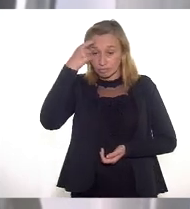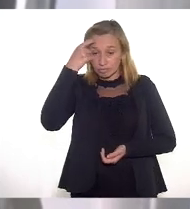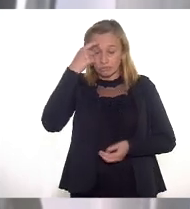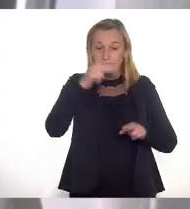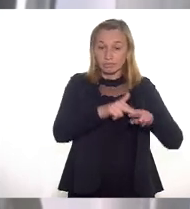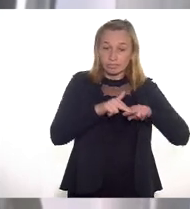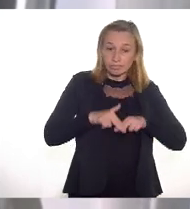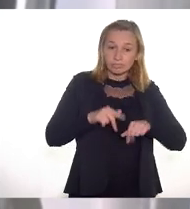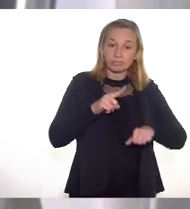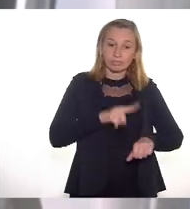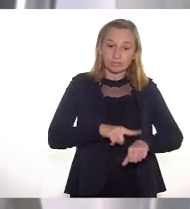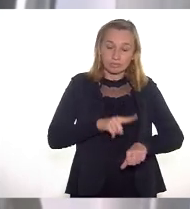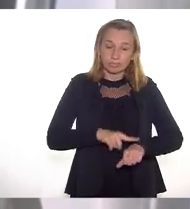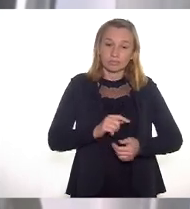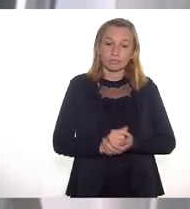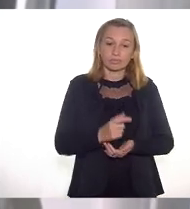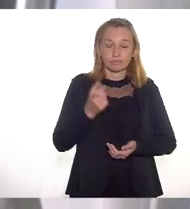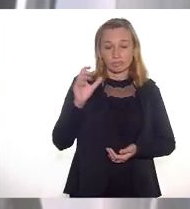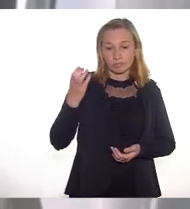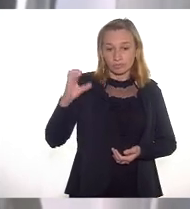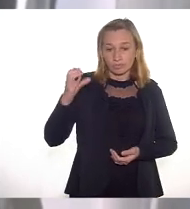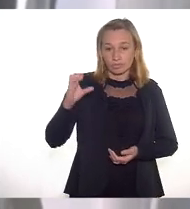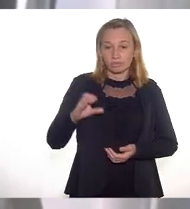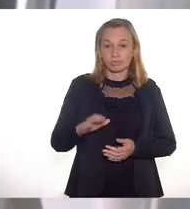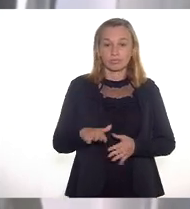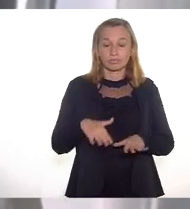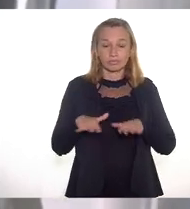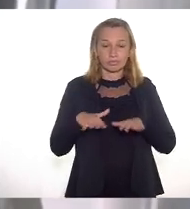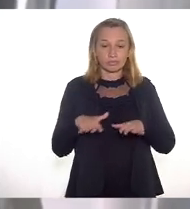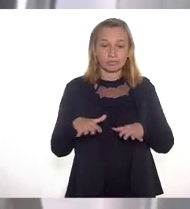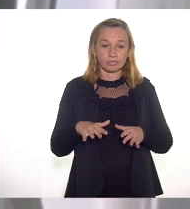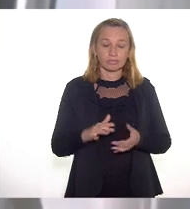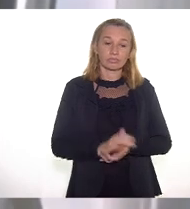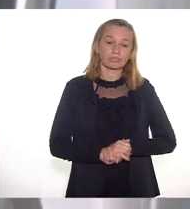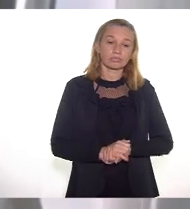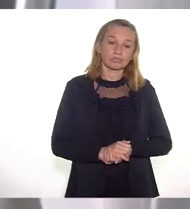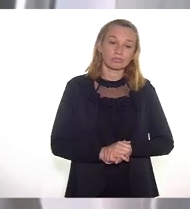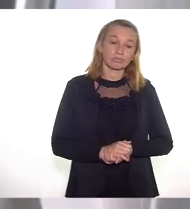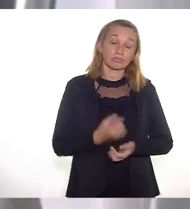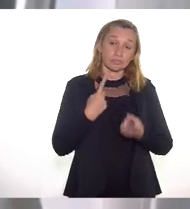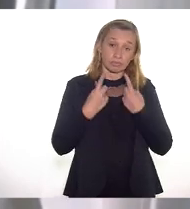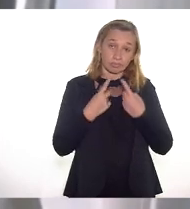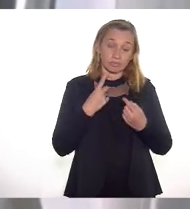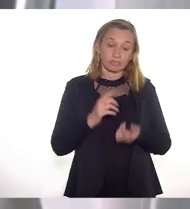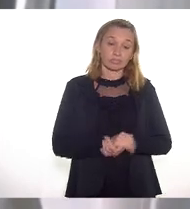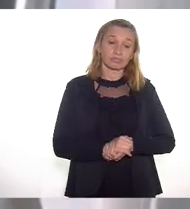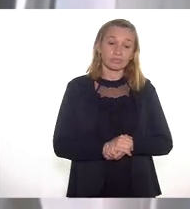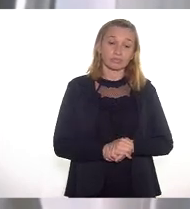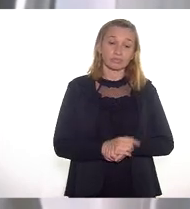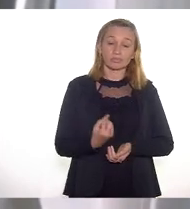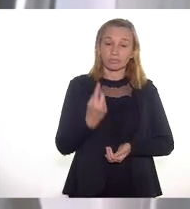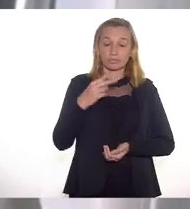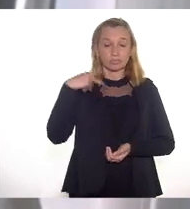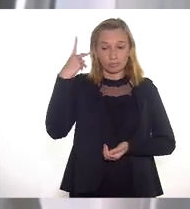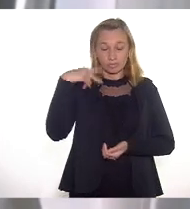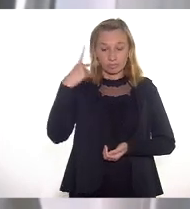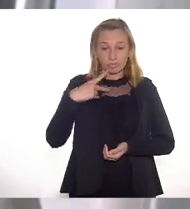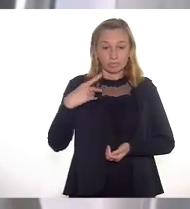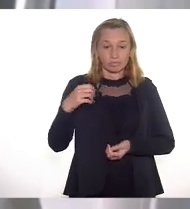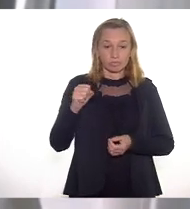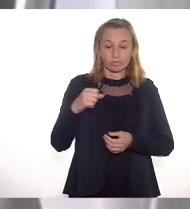por isso, neste momento, Niterói está envolvida em um saudável debate, né? Uma vereadora da